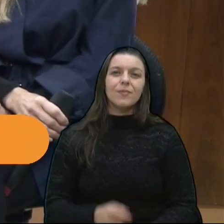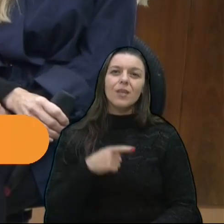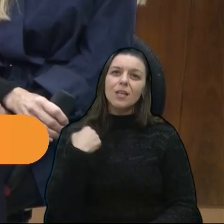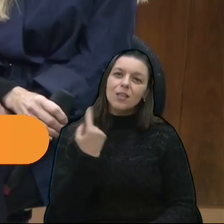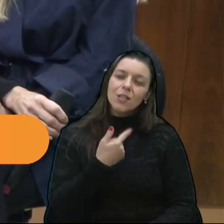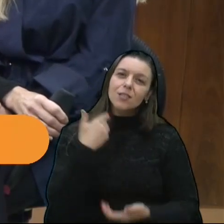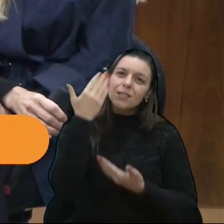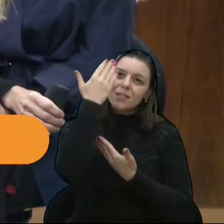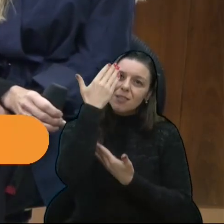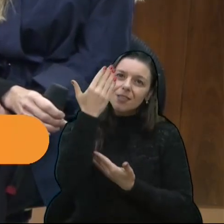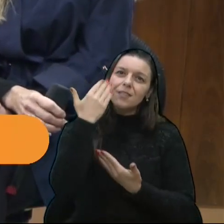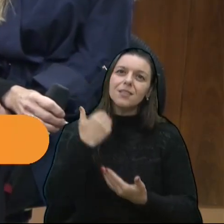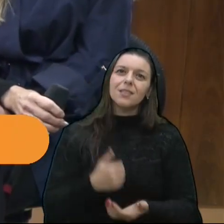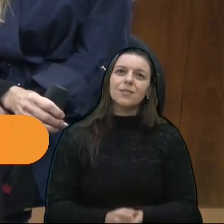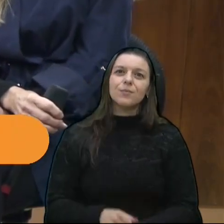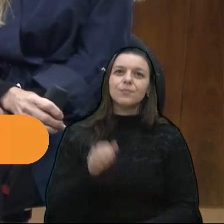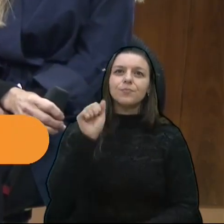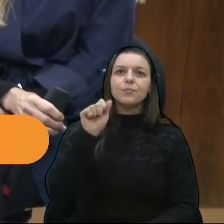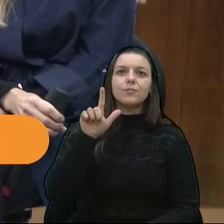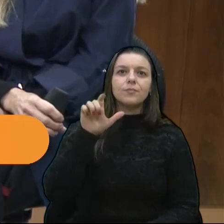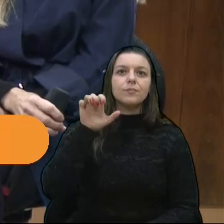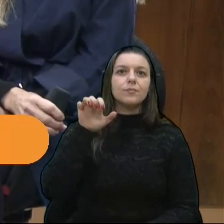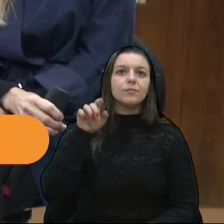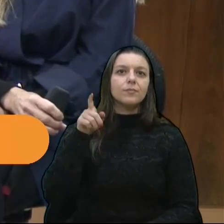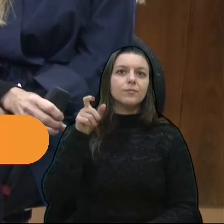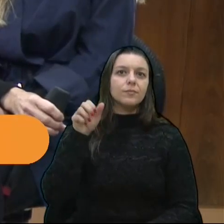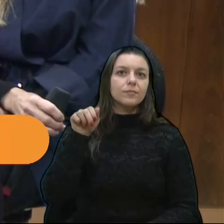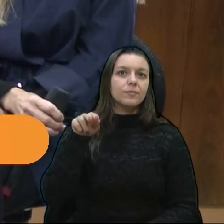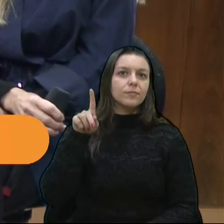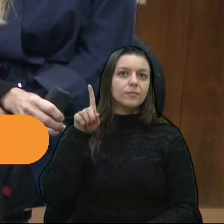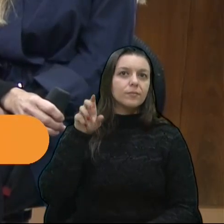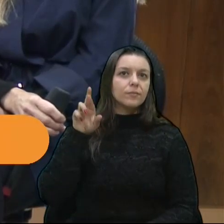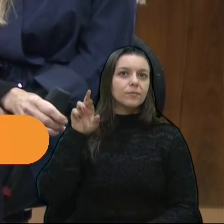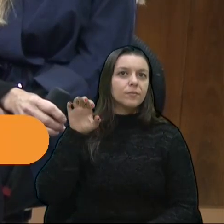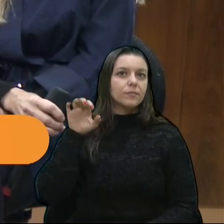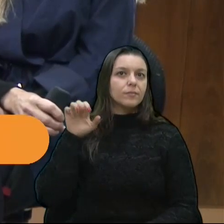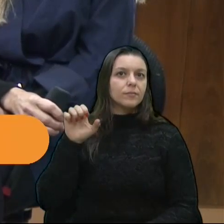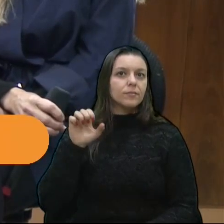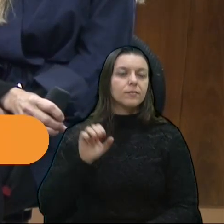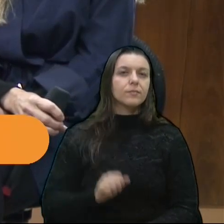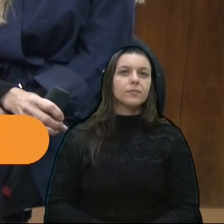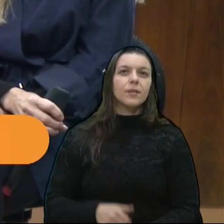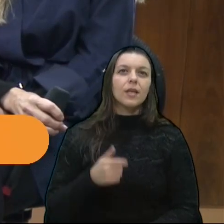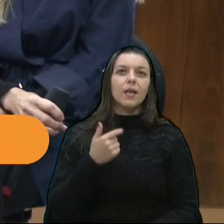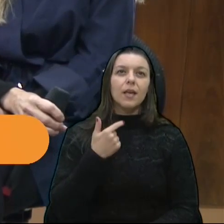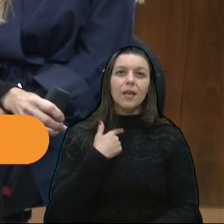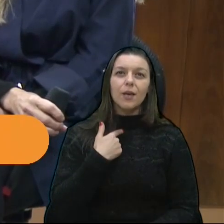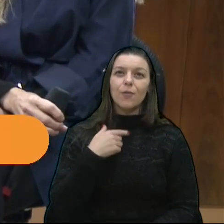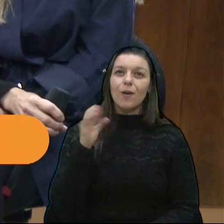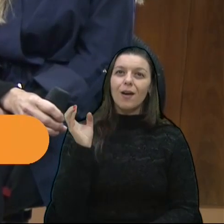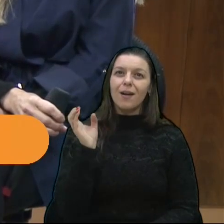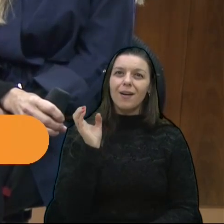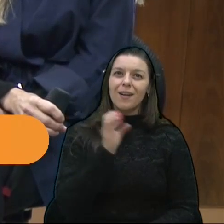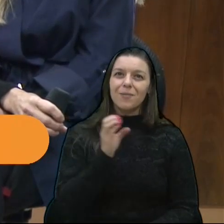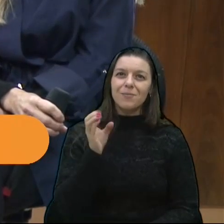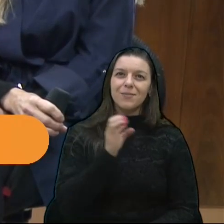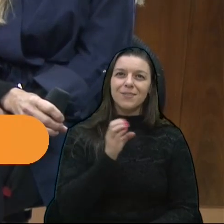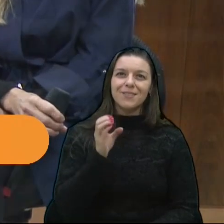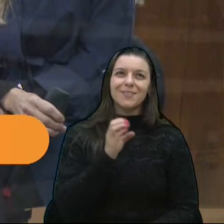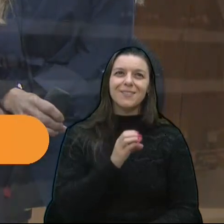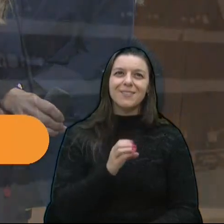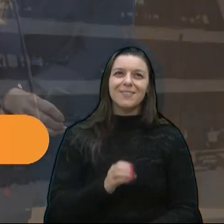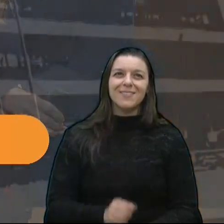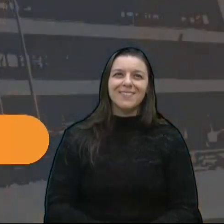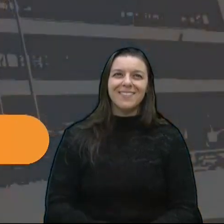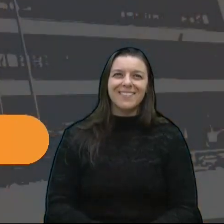agradece, Tássia. Alexandre. Bom, pessoal, eu vou me despedir rapidamente, assim,